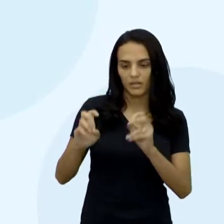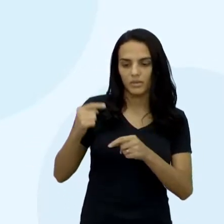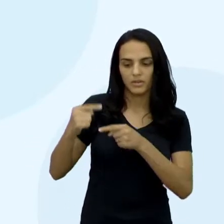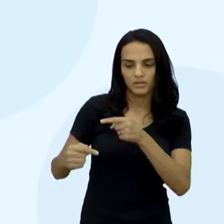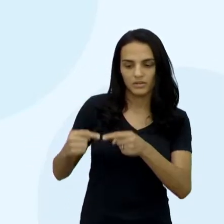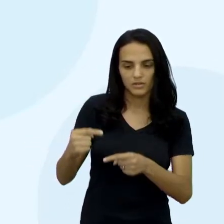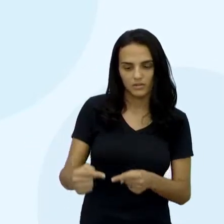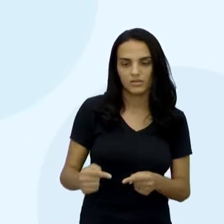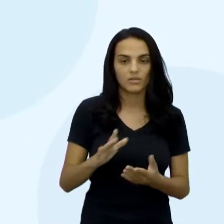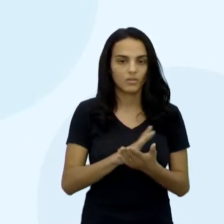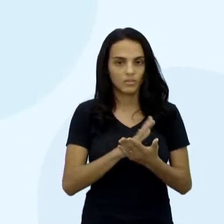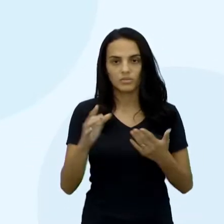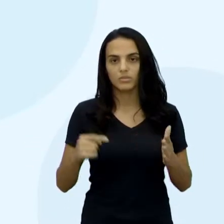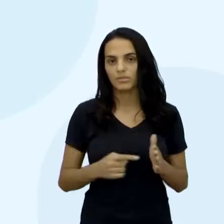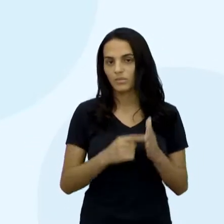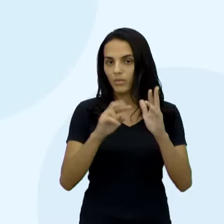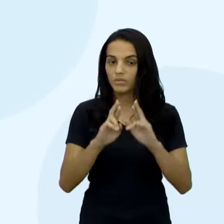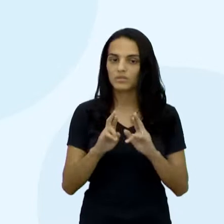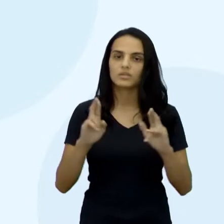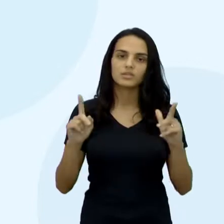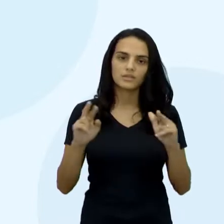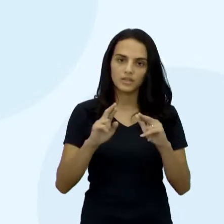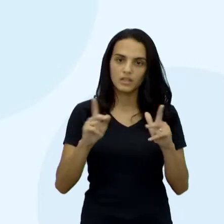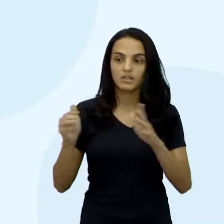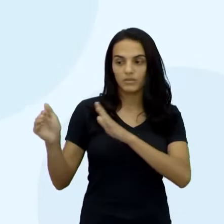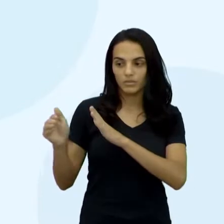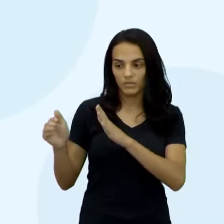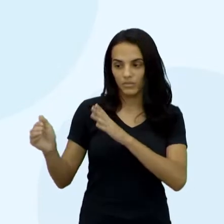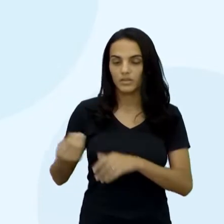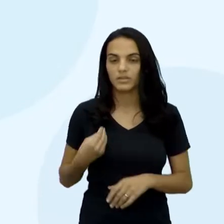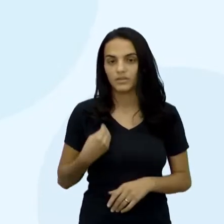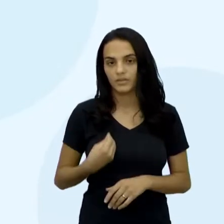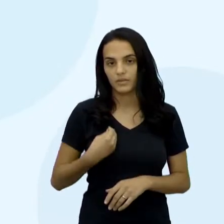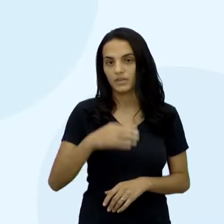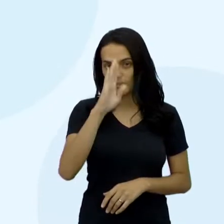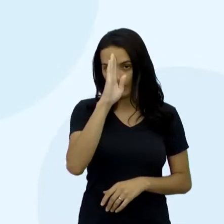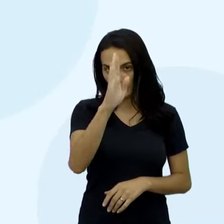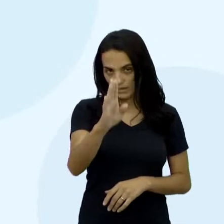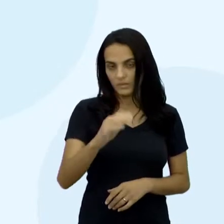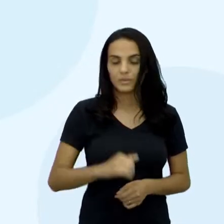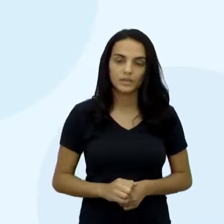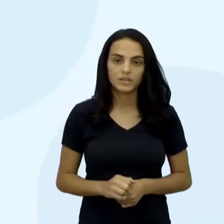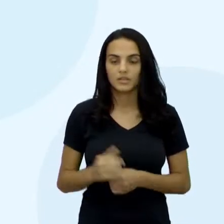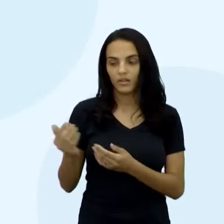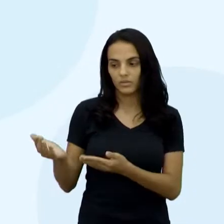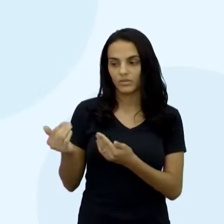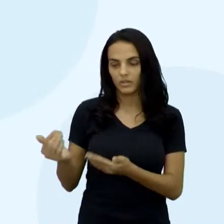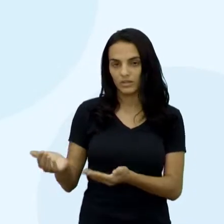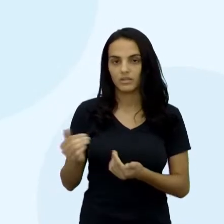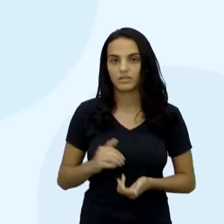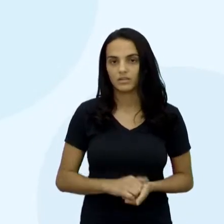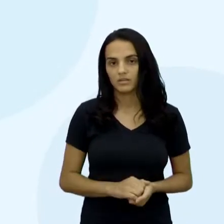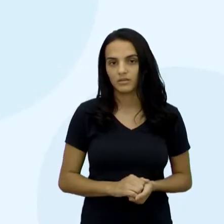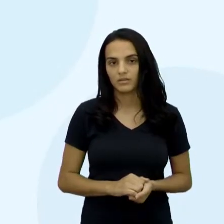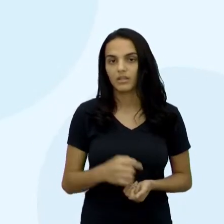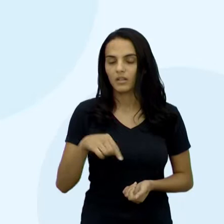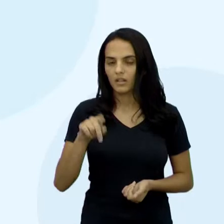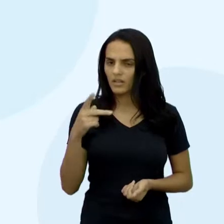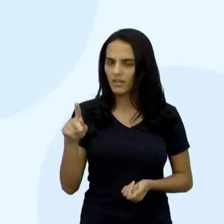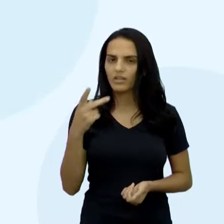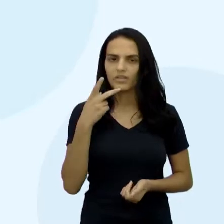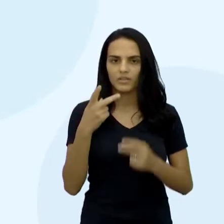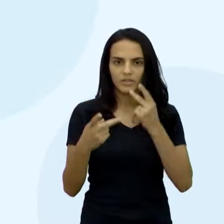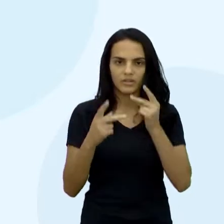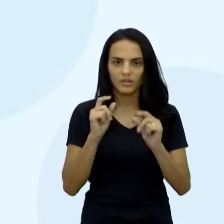geração e alguns pontos de diferença durante a nossa vida, principalmente até a adolescência, né, Ju? Então ele fala que é o seguinte, a